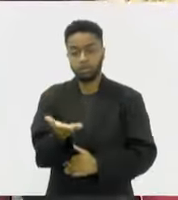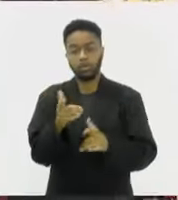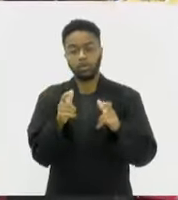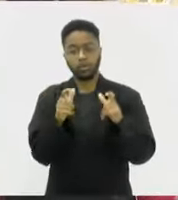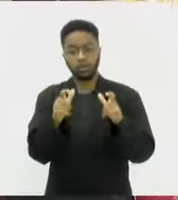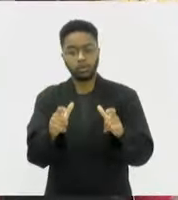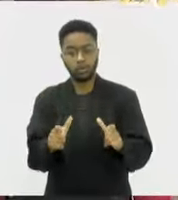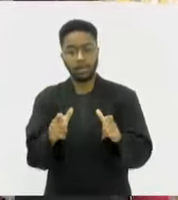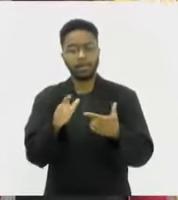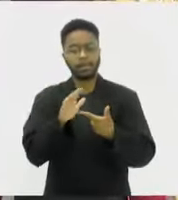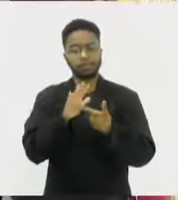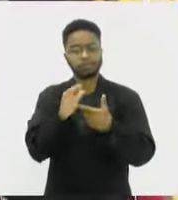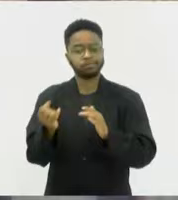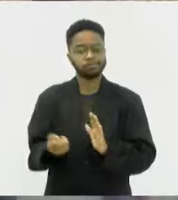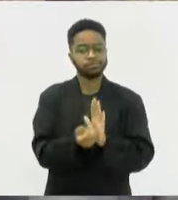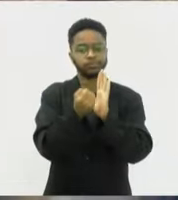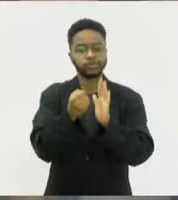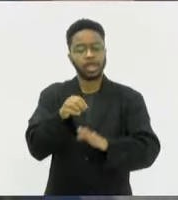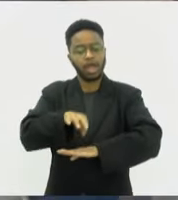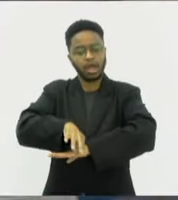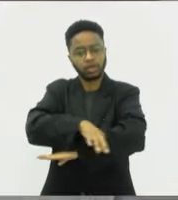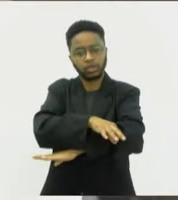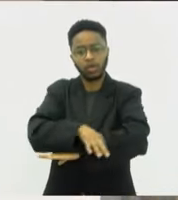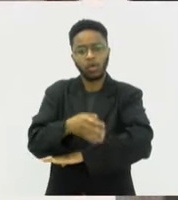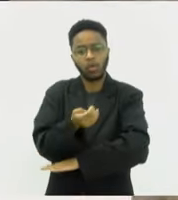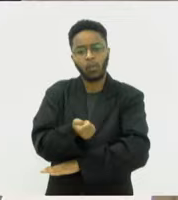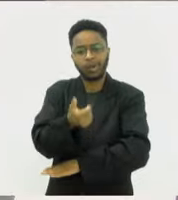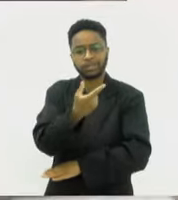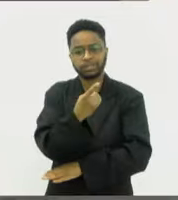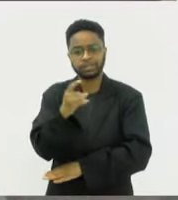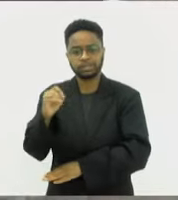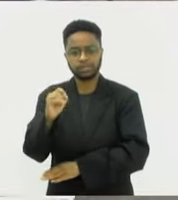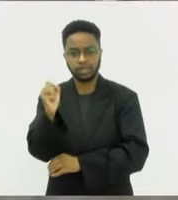arquitetura quase centenária.